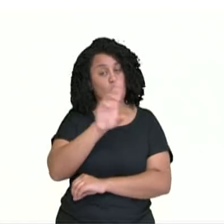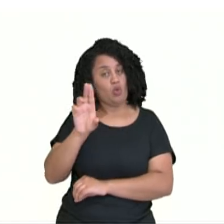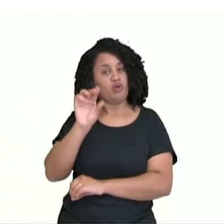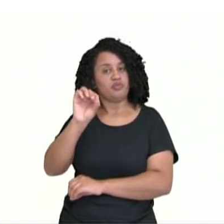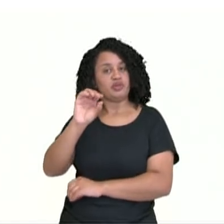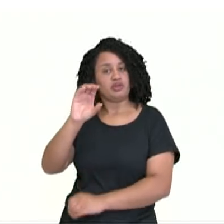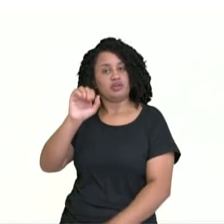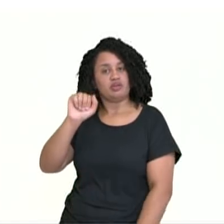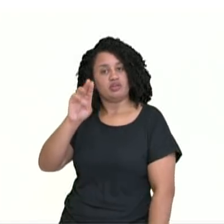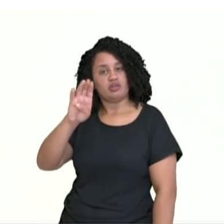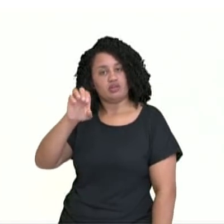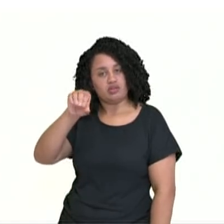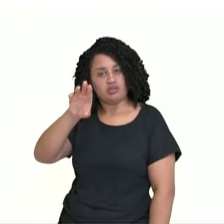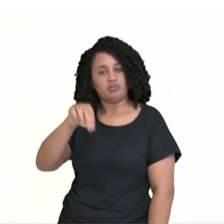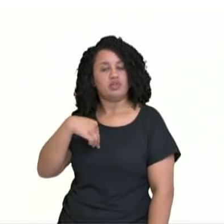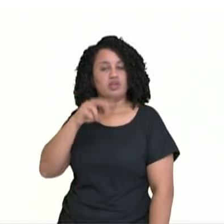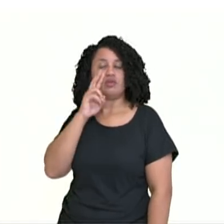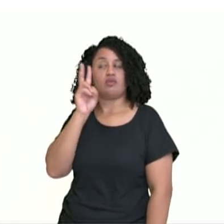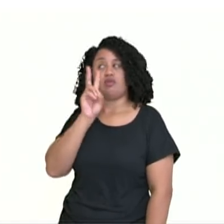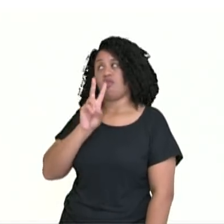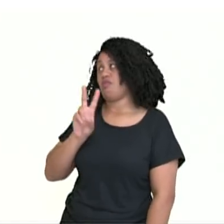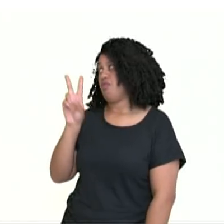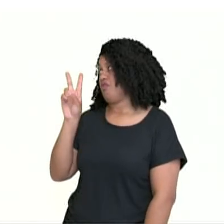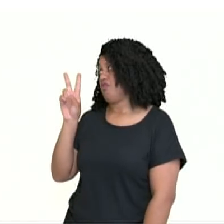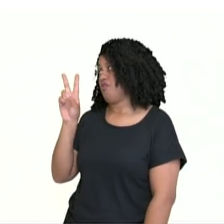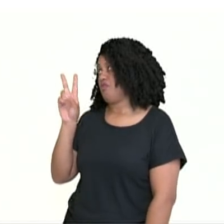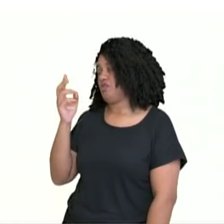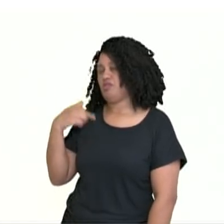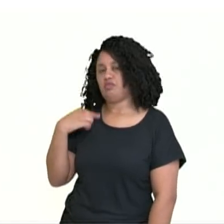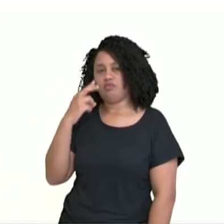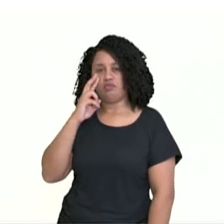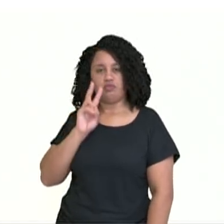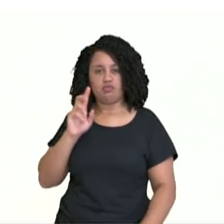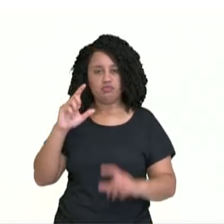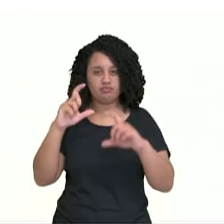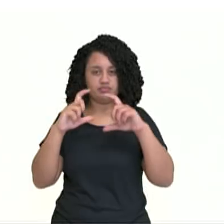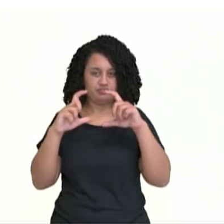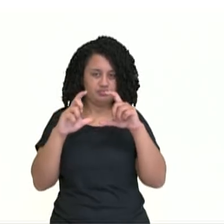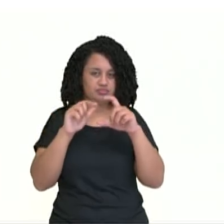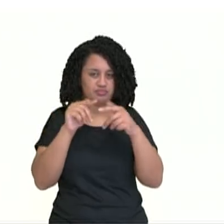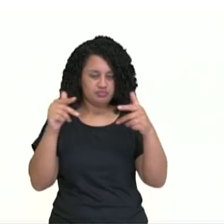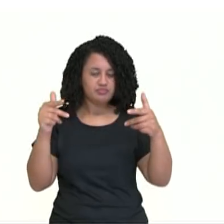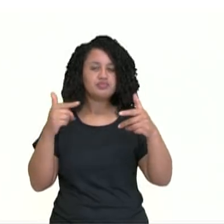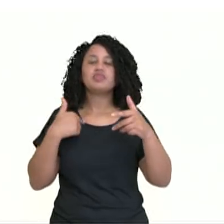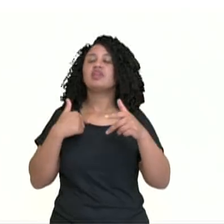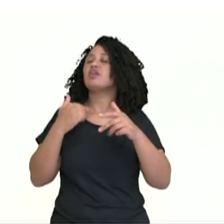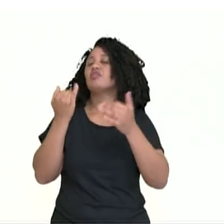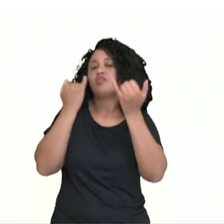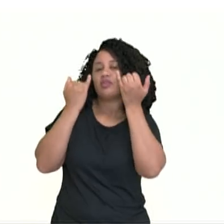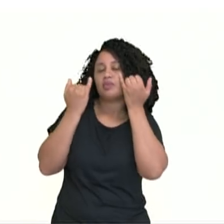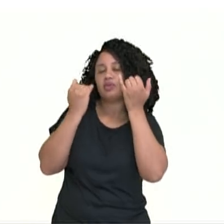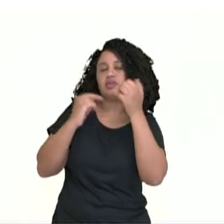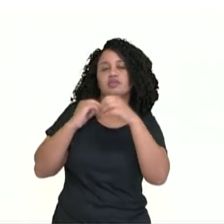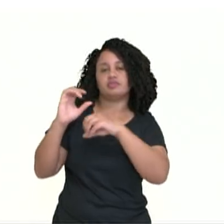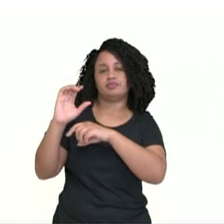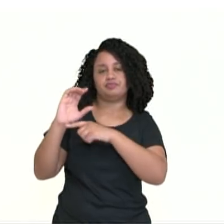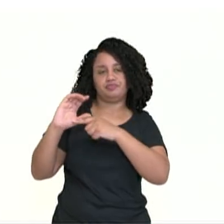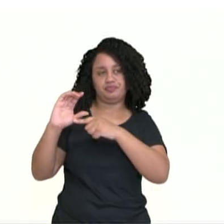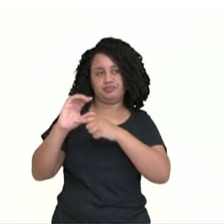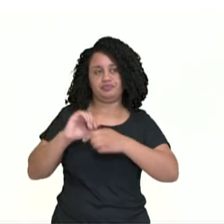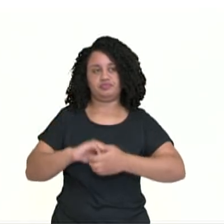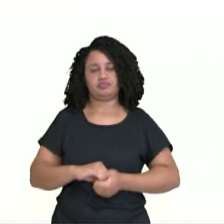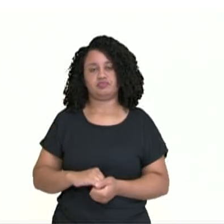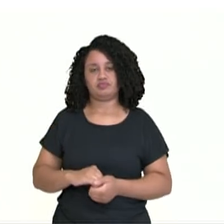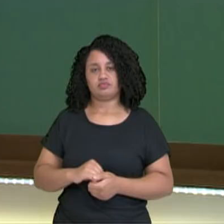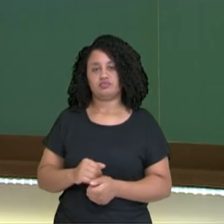carbono, a sua massa atômica é aproximadamente 12, certo? Então, lembrem-se sempre disso. E ali vocês